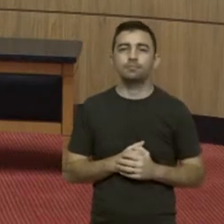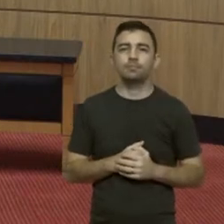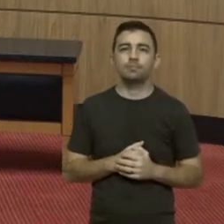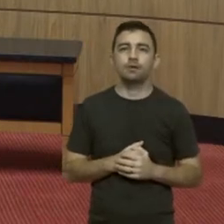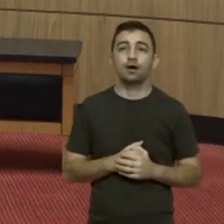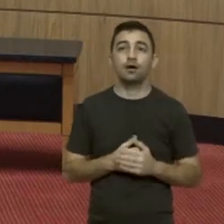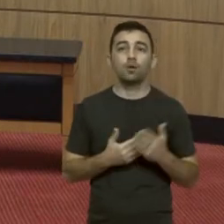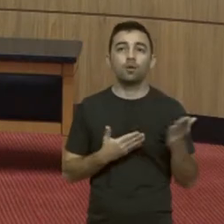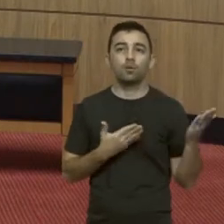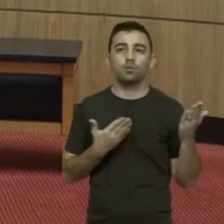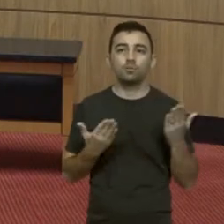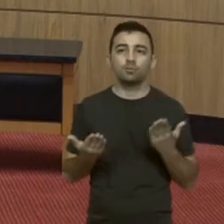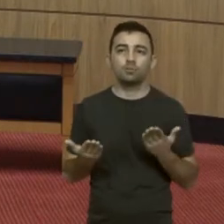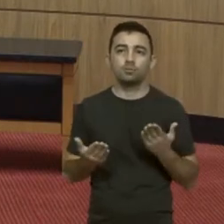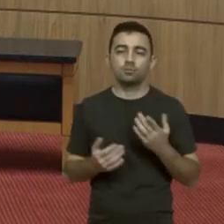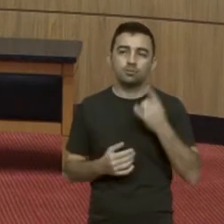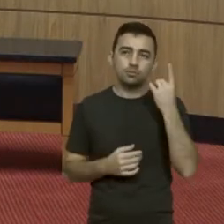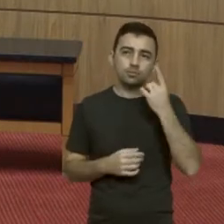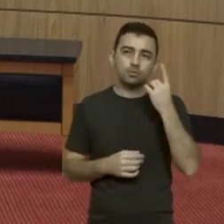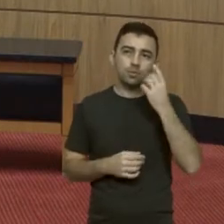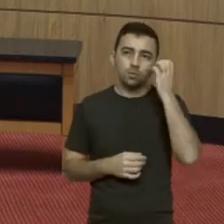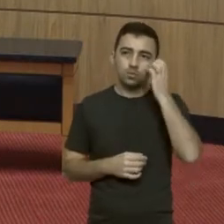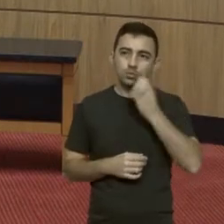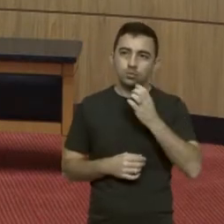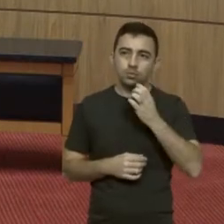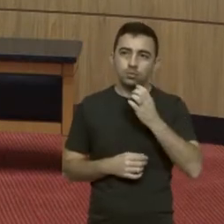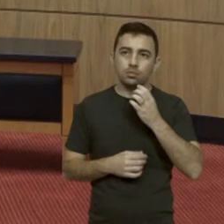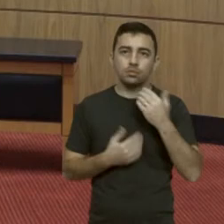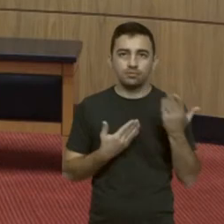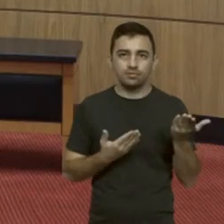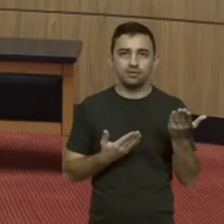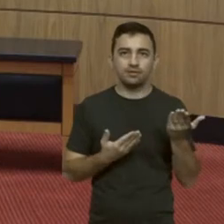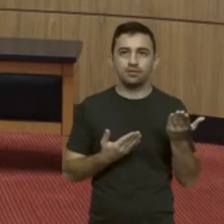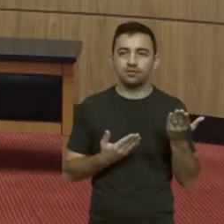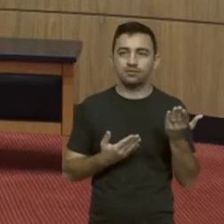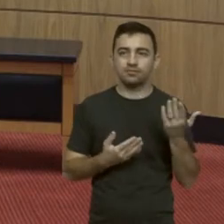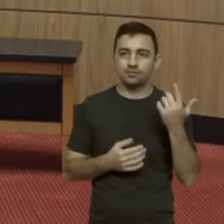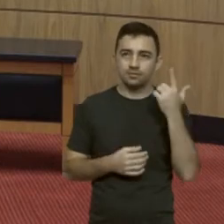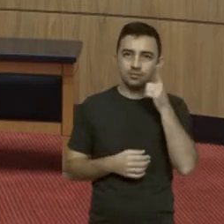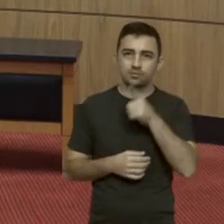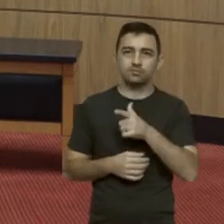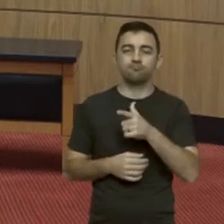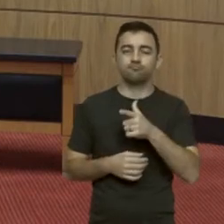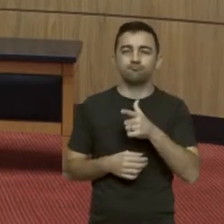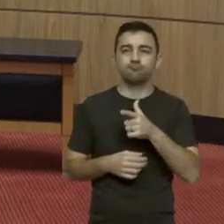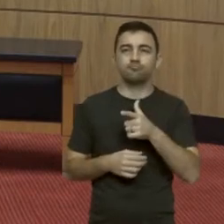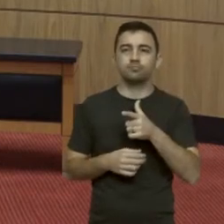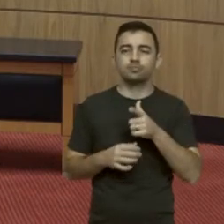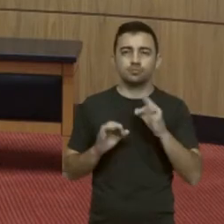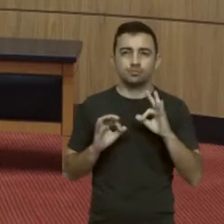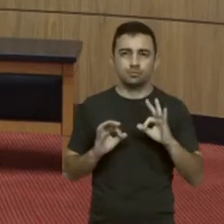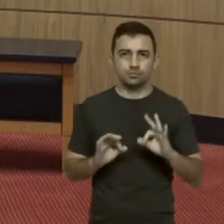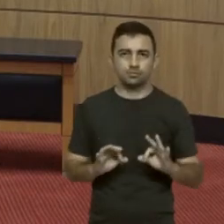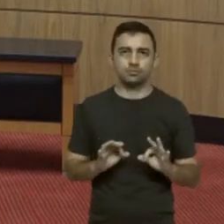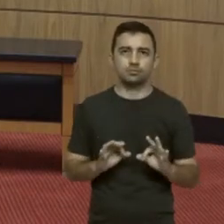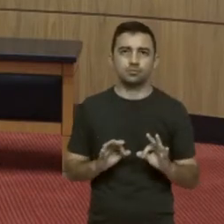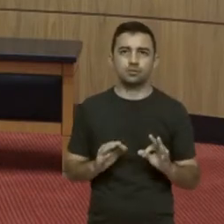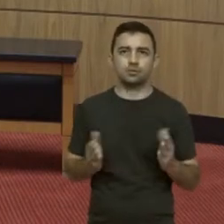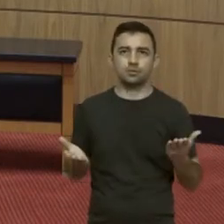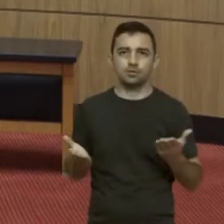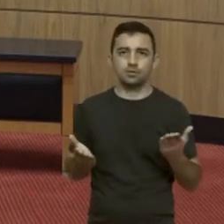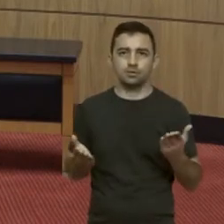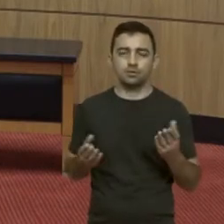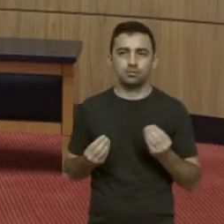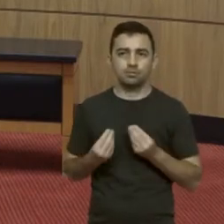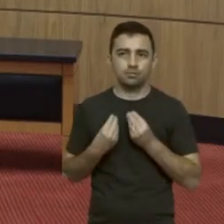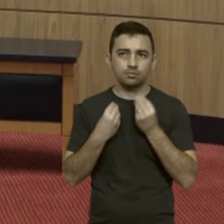Convido agora o deputado Osmar Vicentini para ocupar o seu lugar. Daí, claro, vai receber